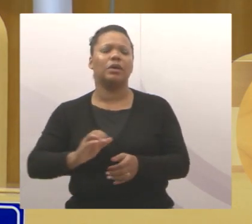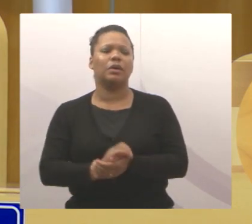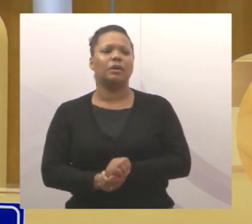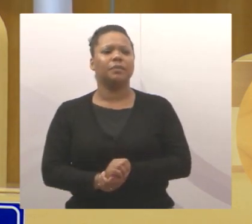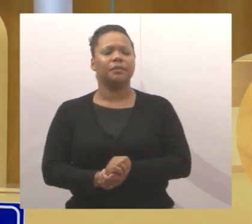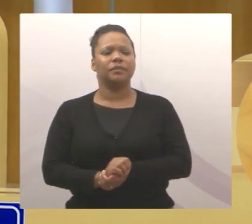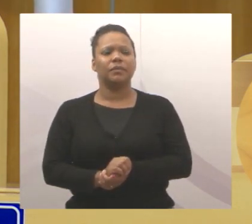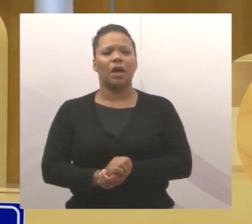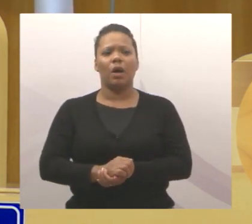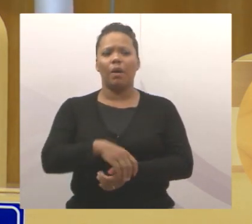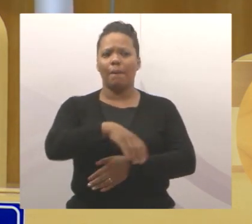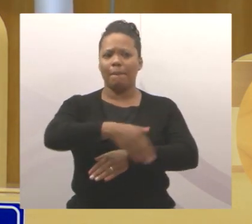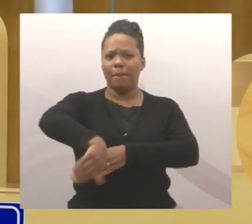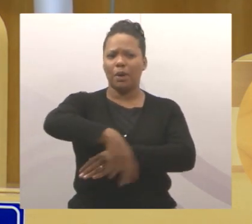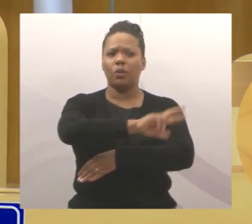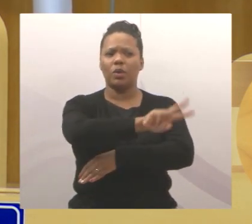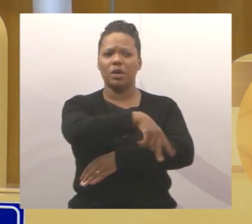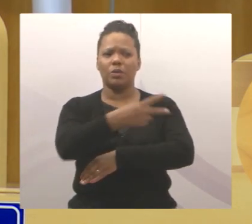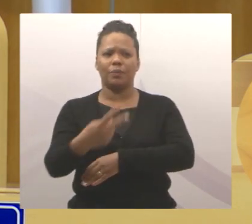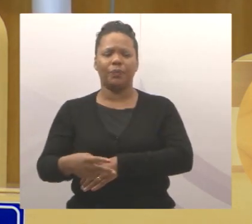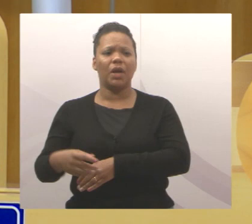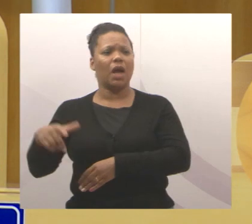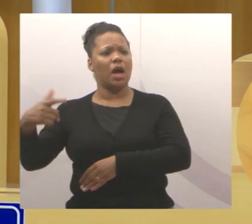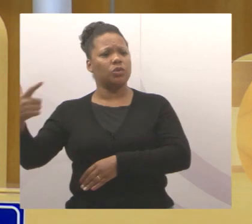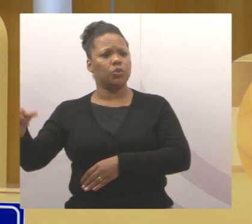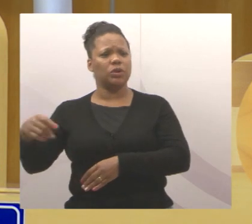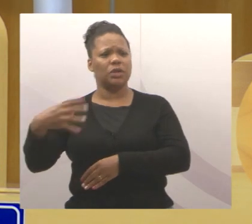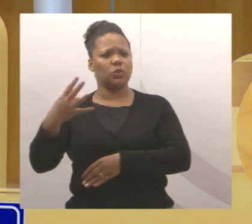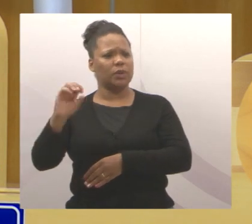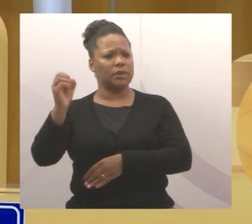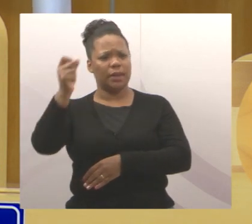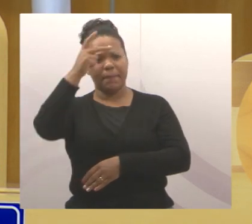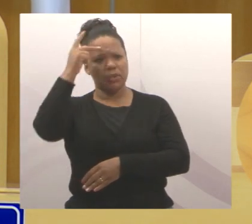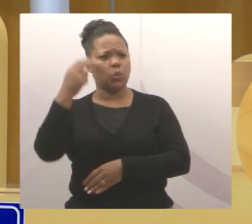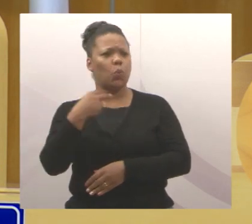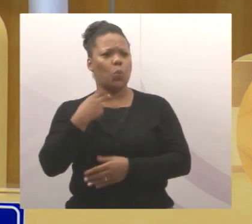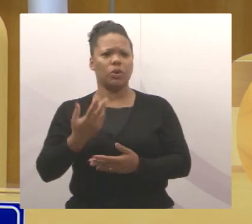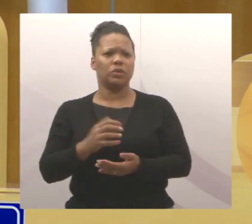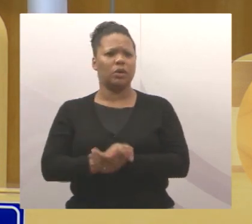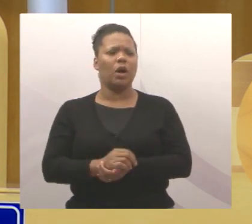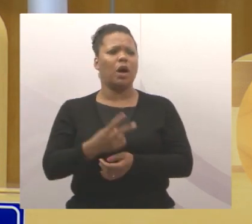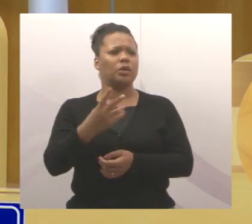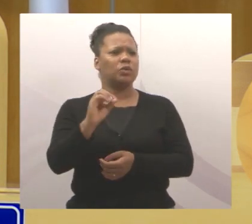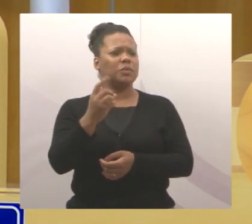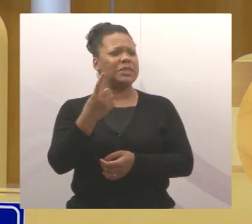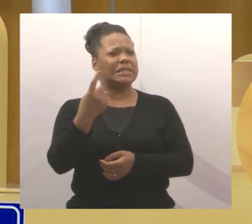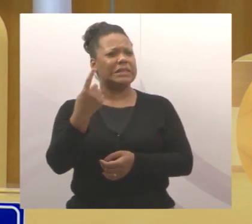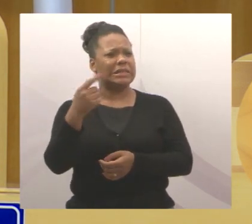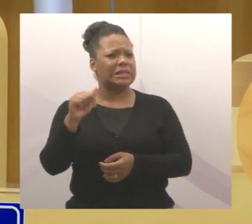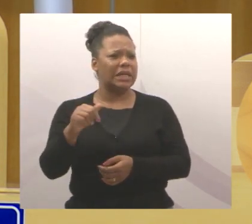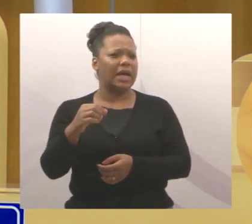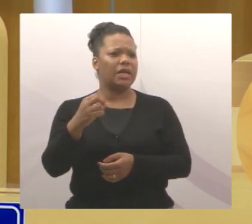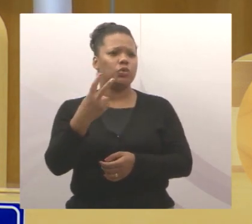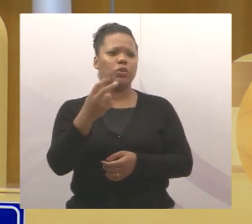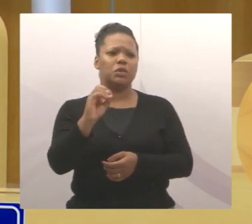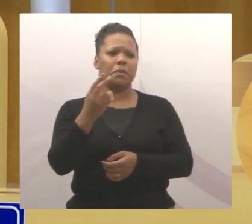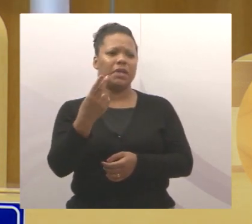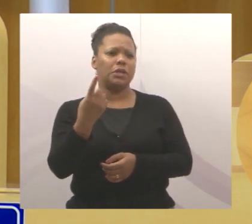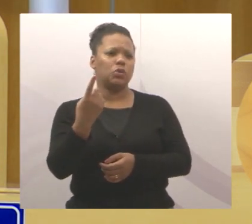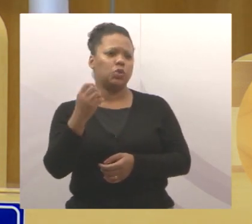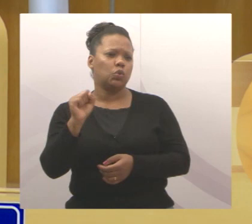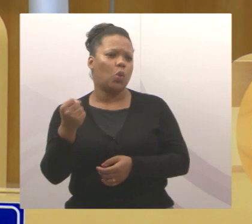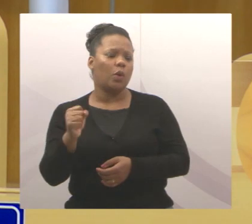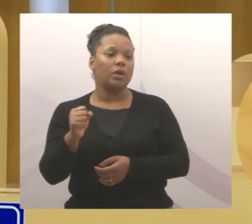uma recomendação do Ministério Público. Em 2017 e 2018 eu recebi muitas pessoas no